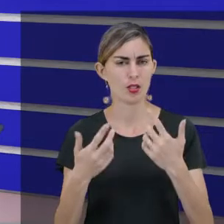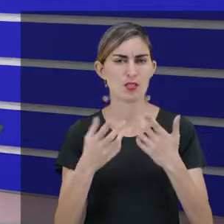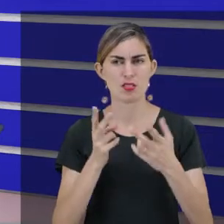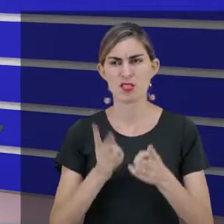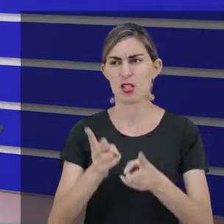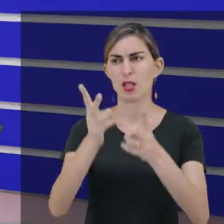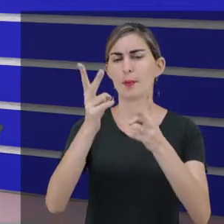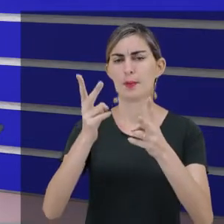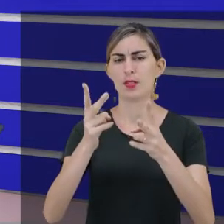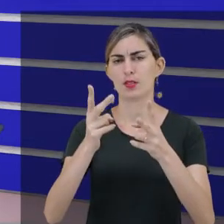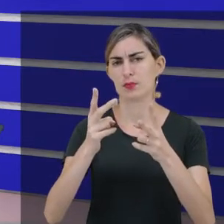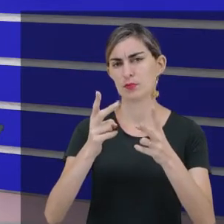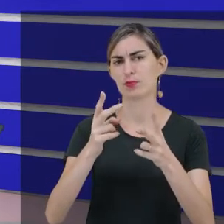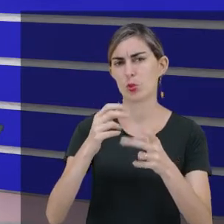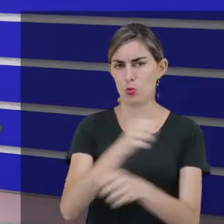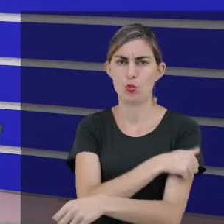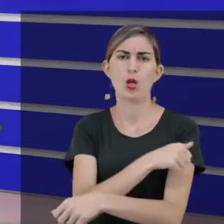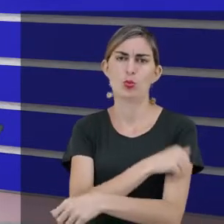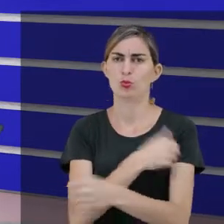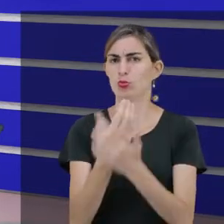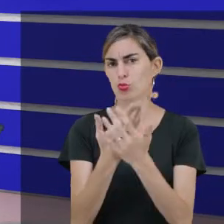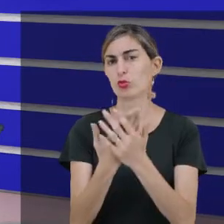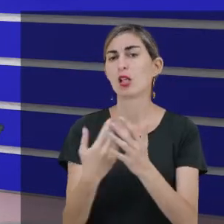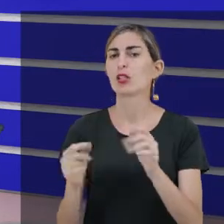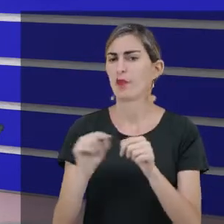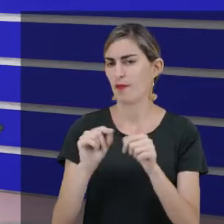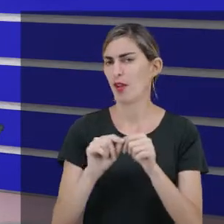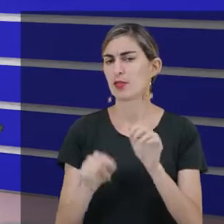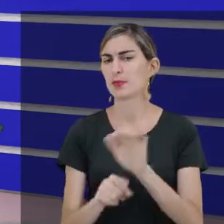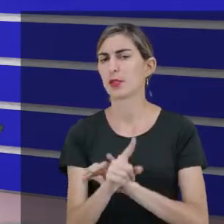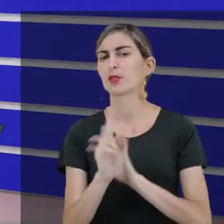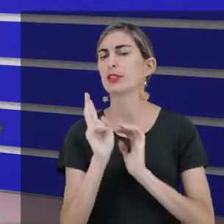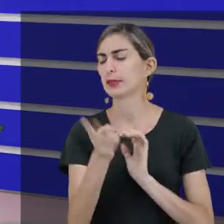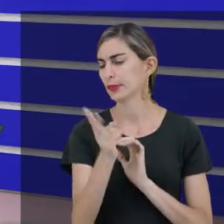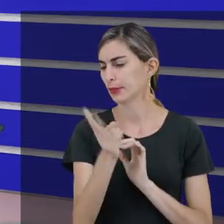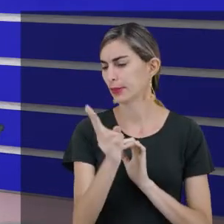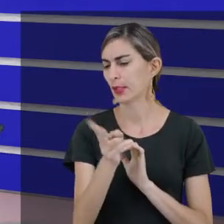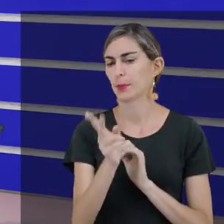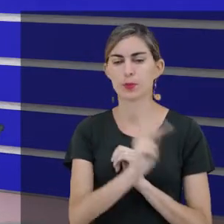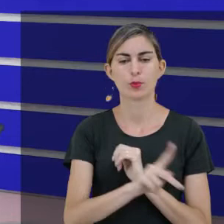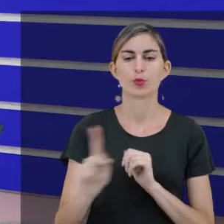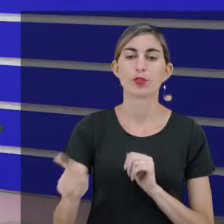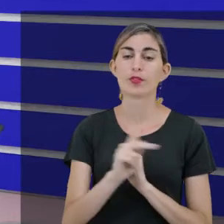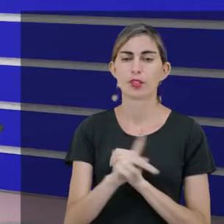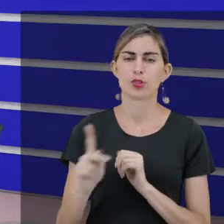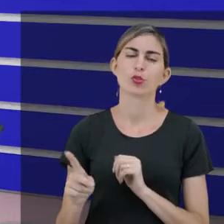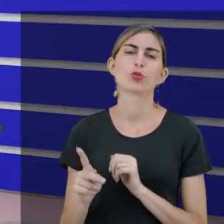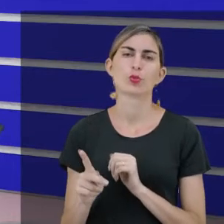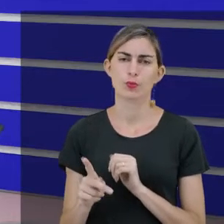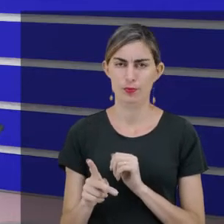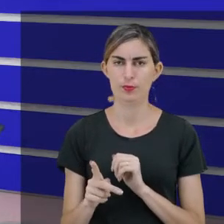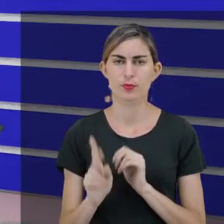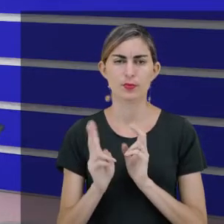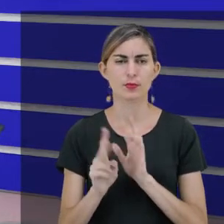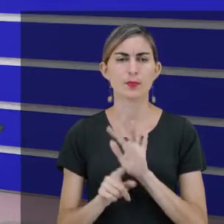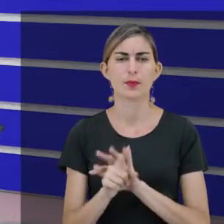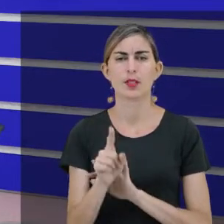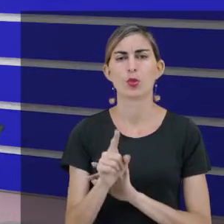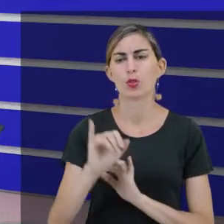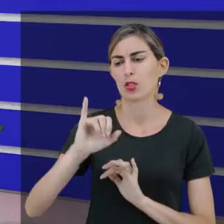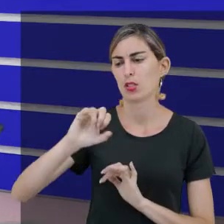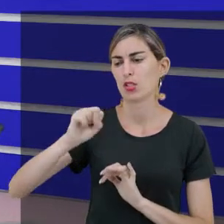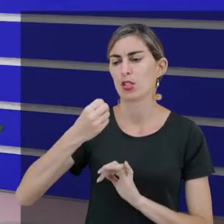sempre, né, o aluno, o estudante, ele faz ao professor com relação a